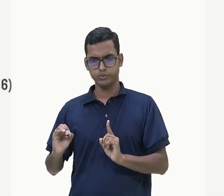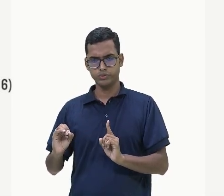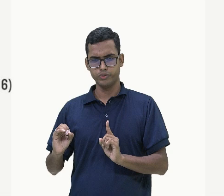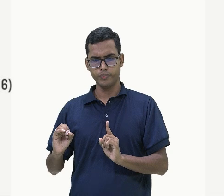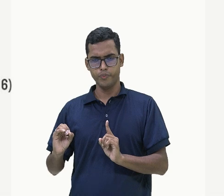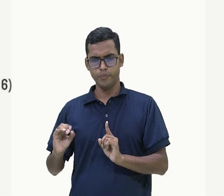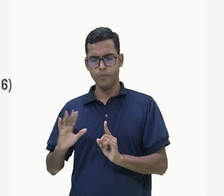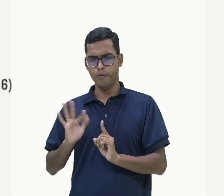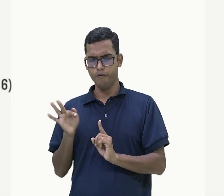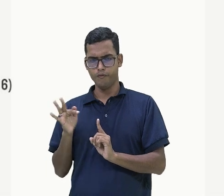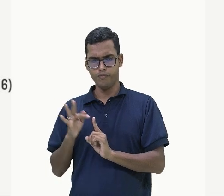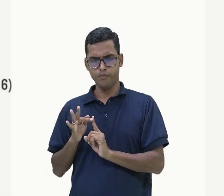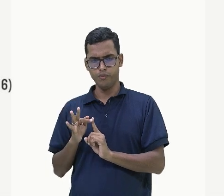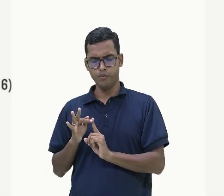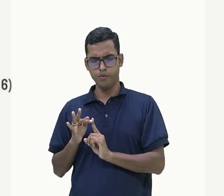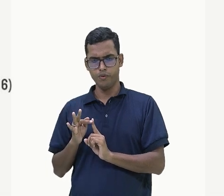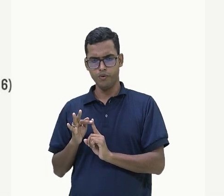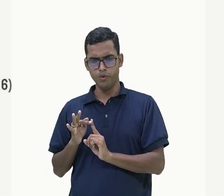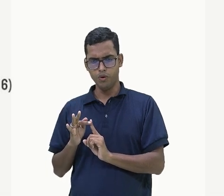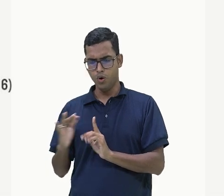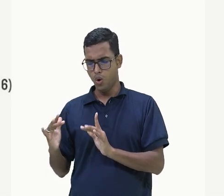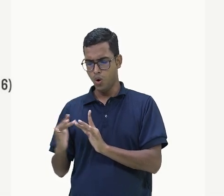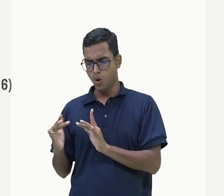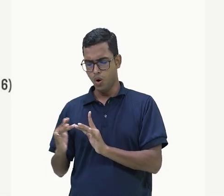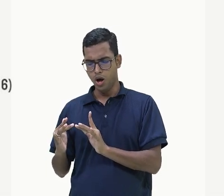encostar aqui no eixo y.